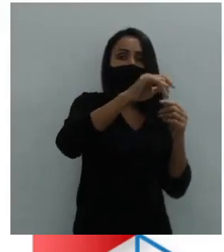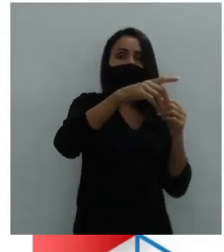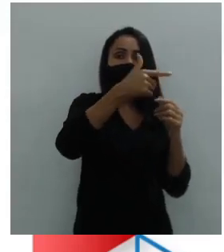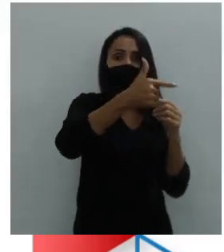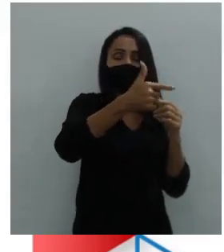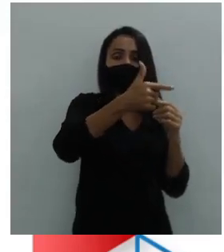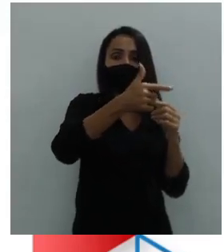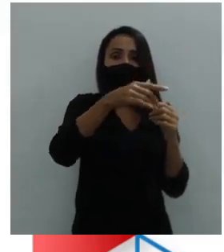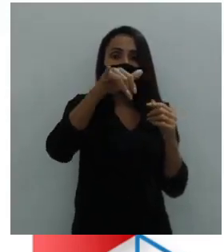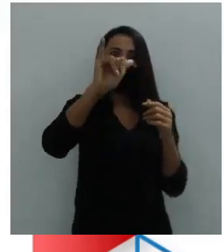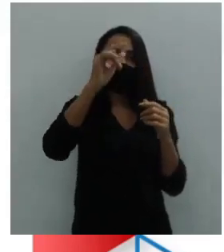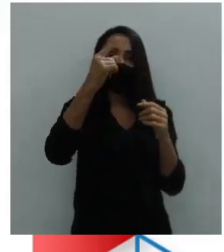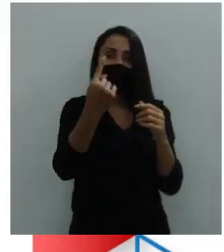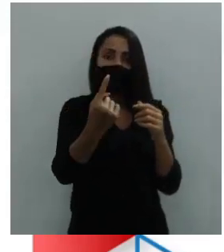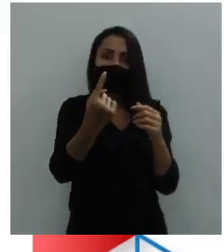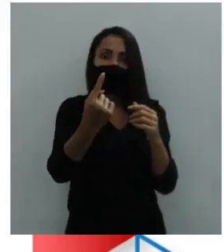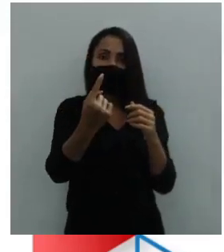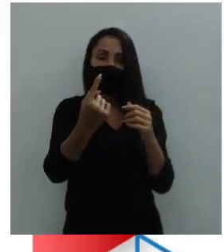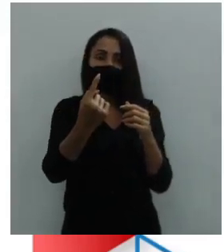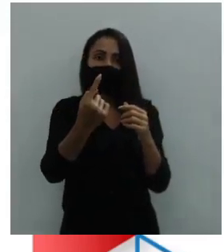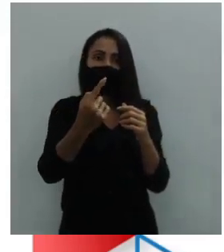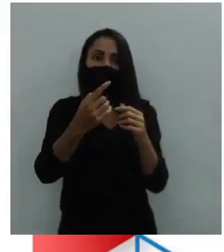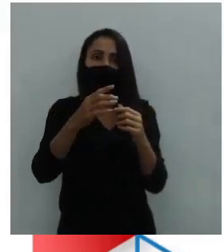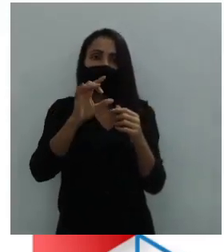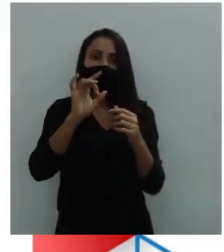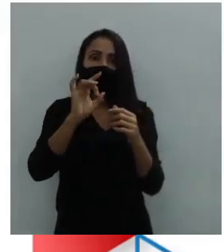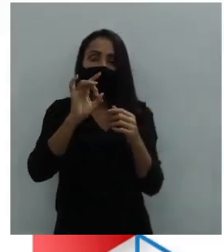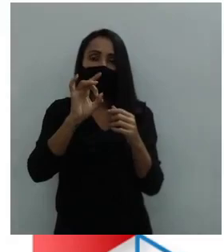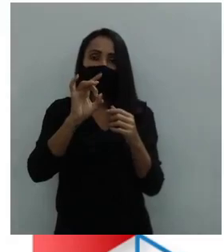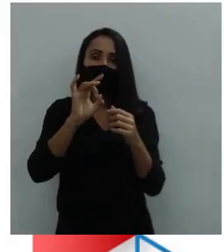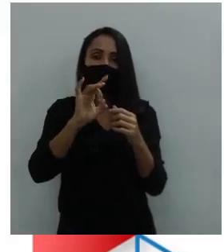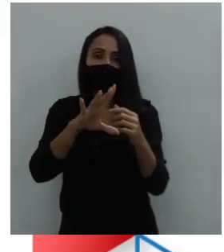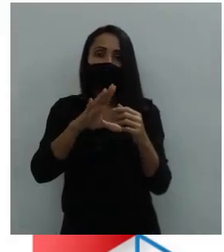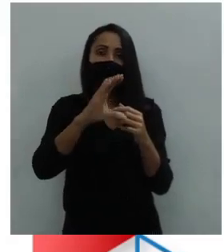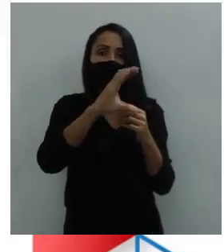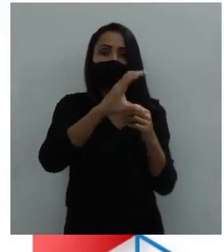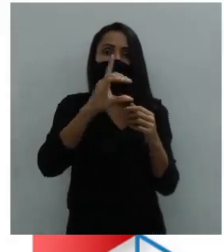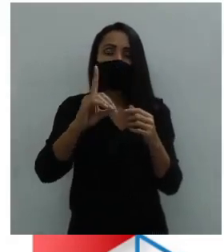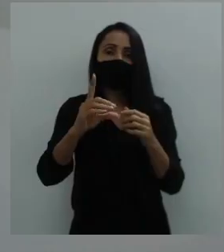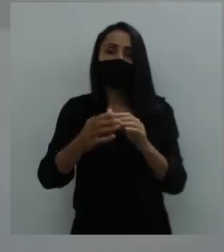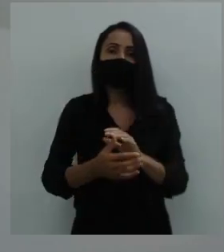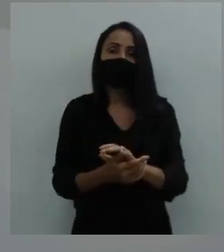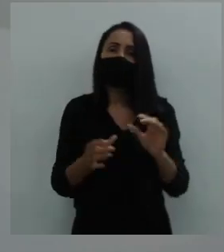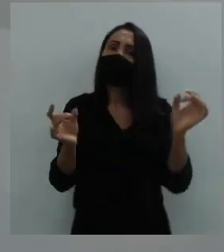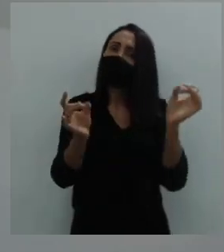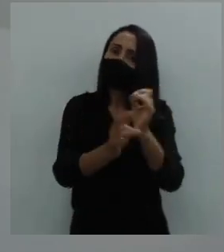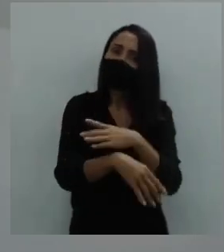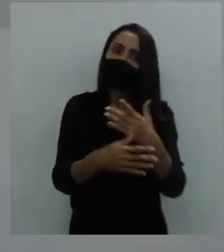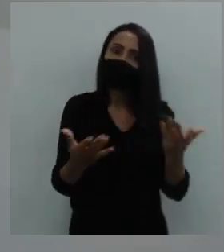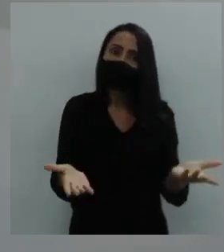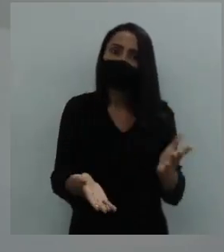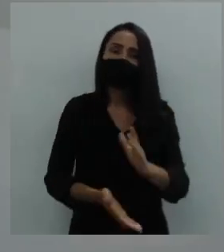1. Então, ele está nesses dois, só lendo a coordenada, tá bom? Fechou, gente?